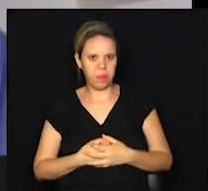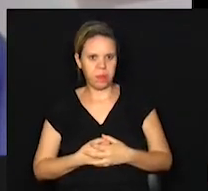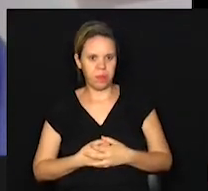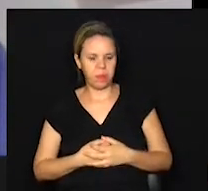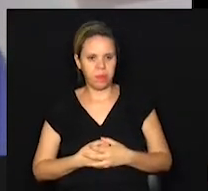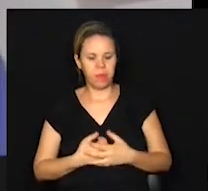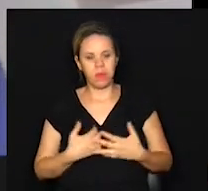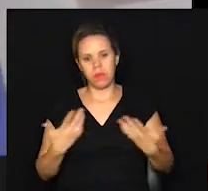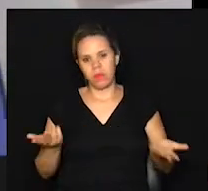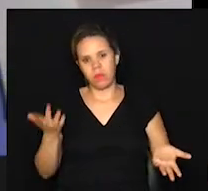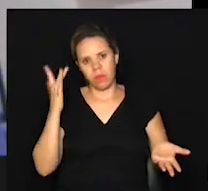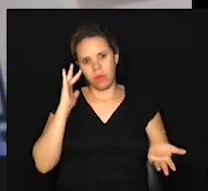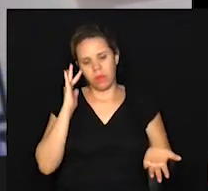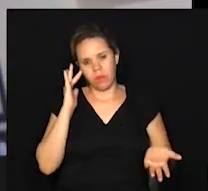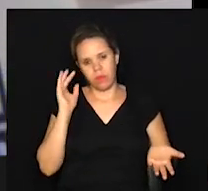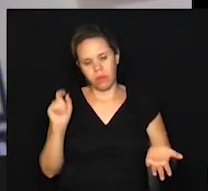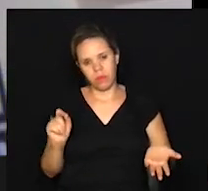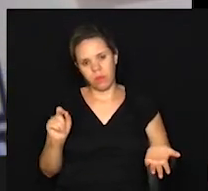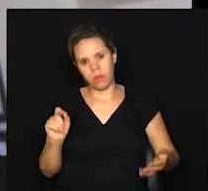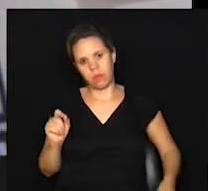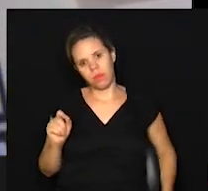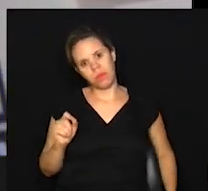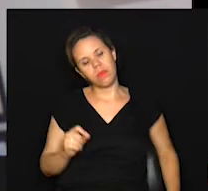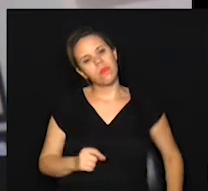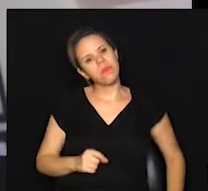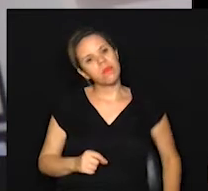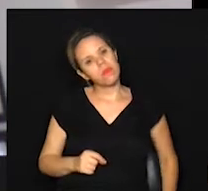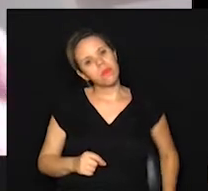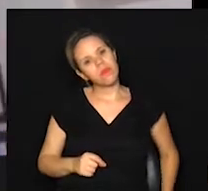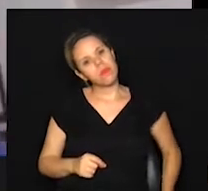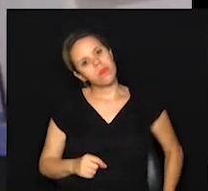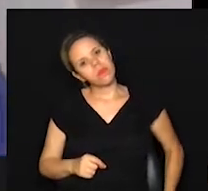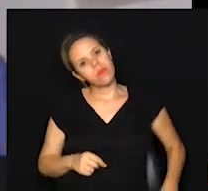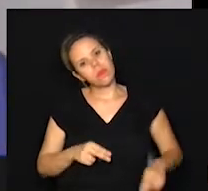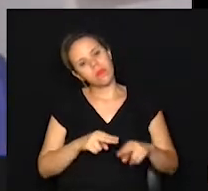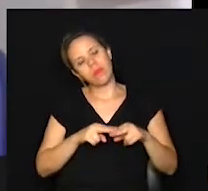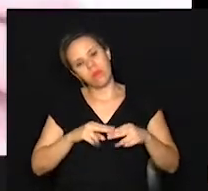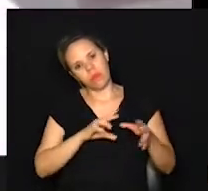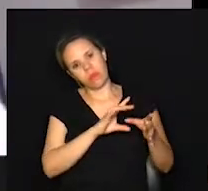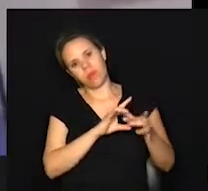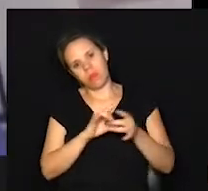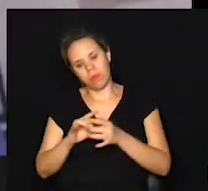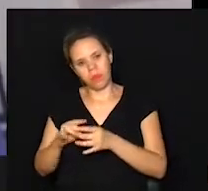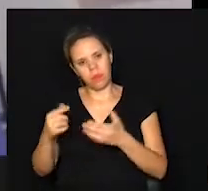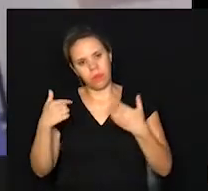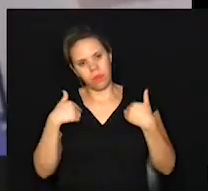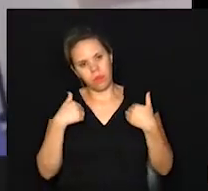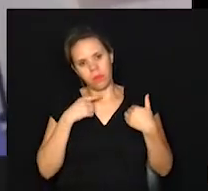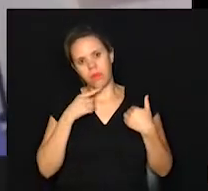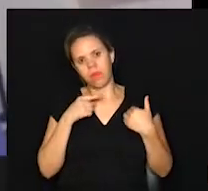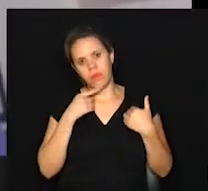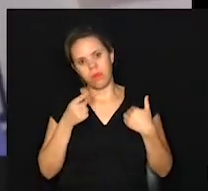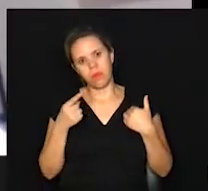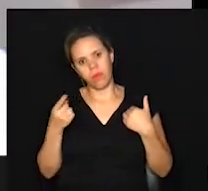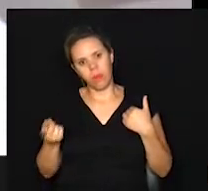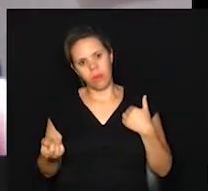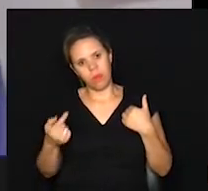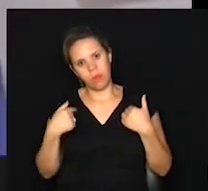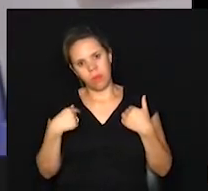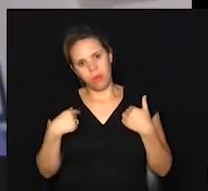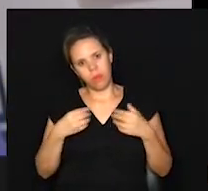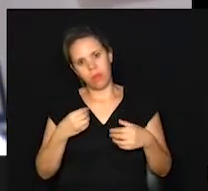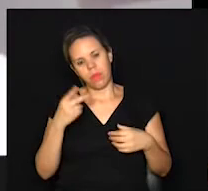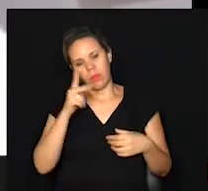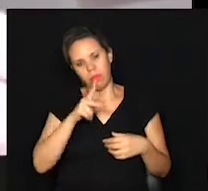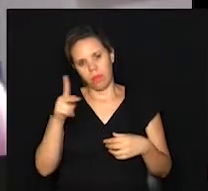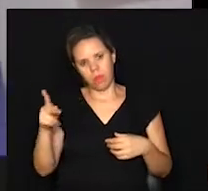Então, eu acho que, assim, devido a todo esse contexto, não me resta dúvidas, enquanto educador,